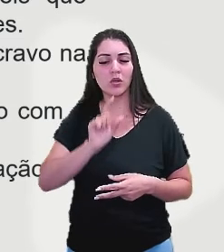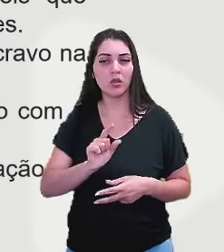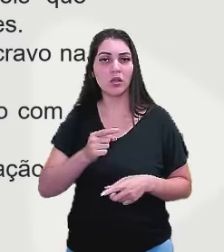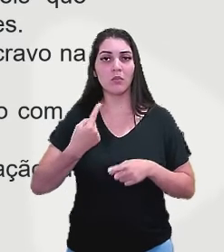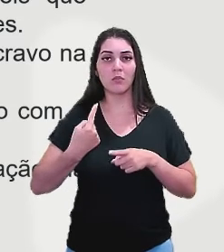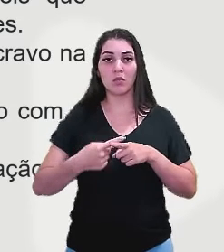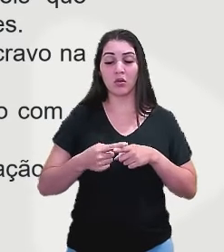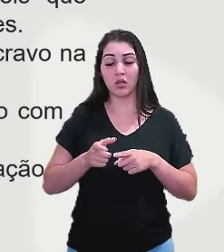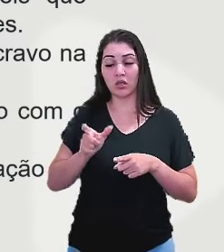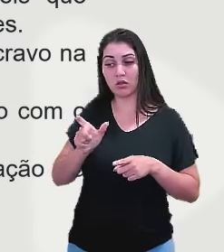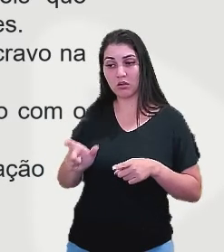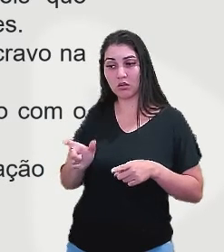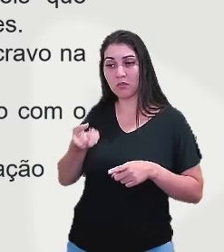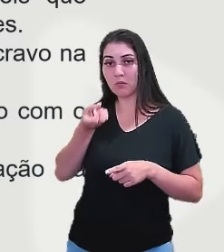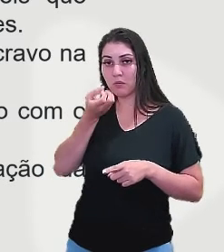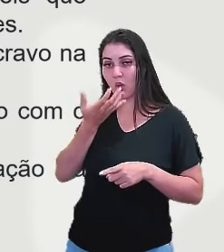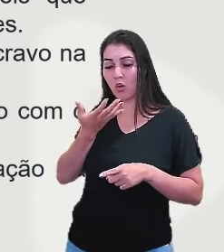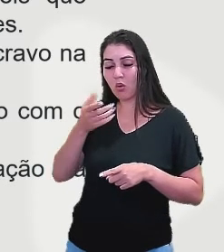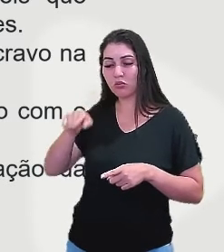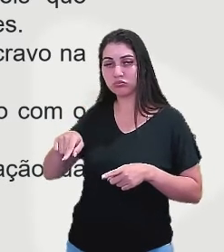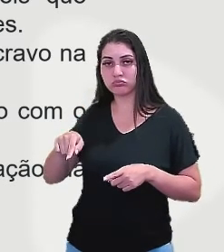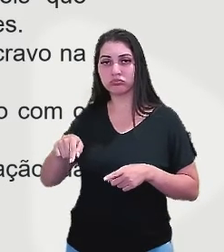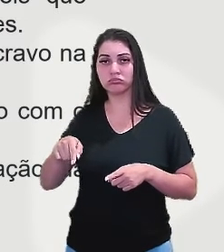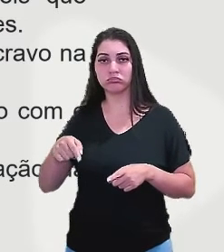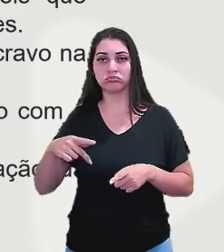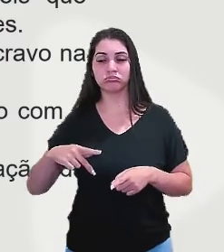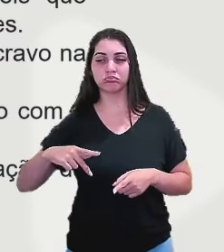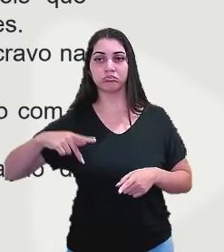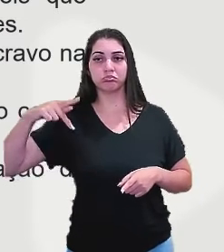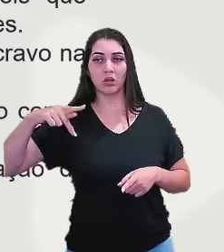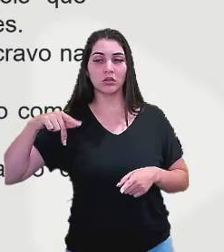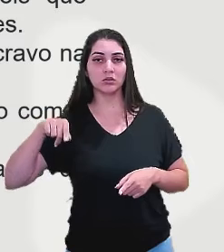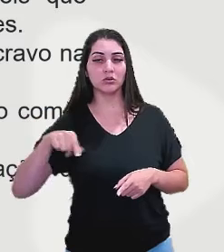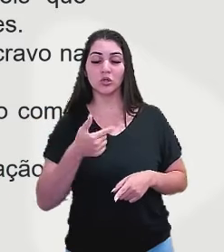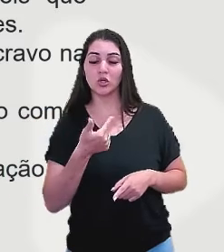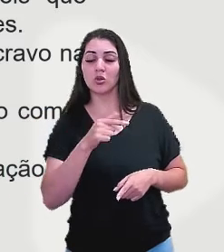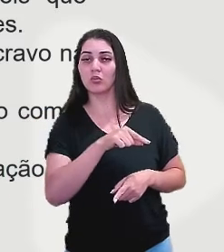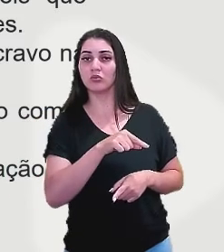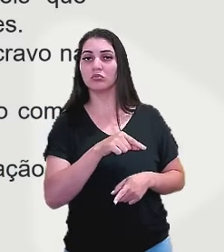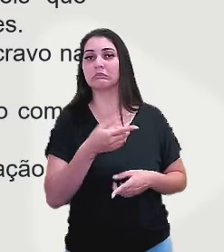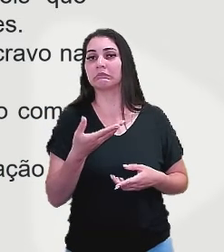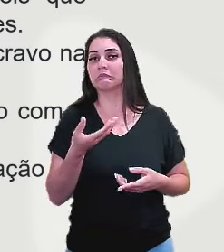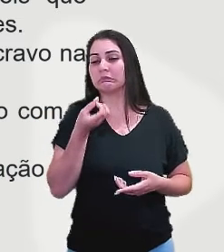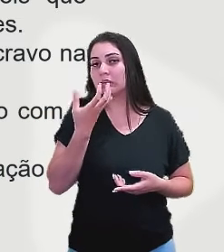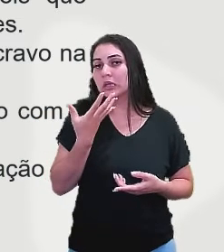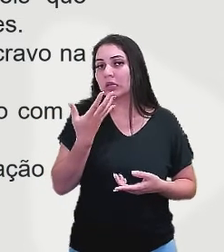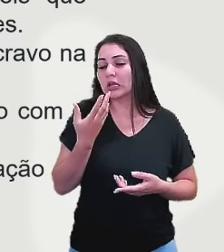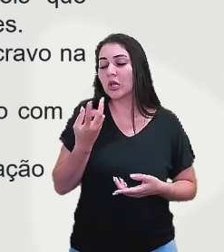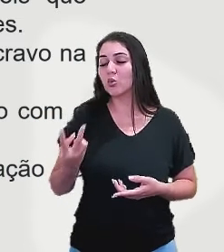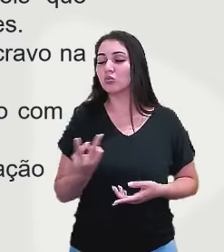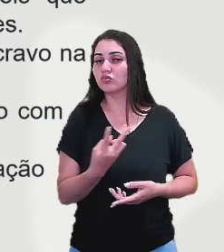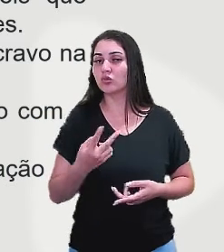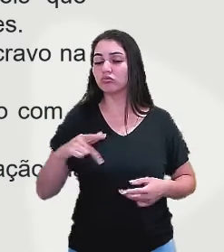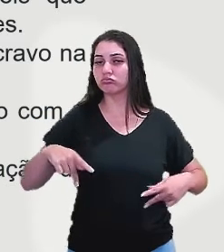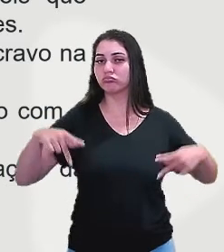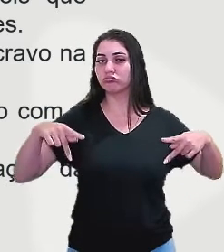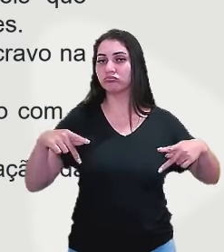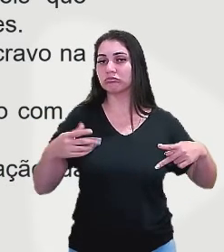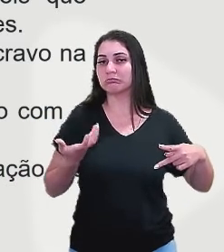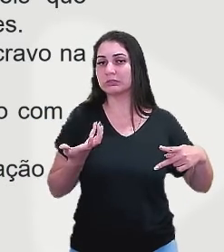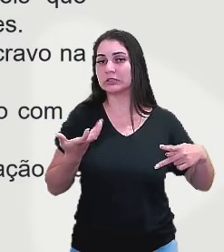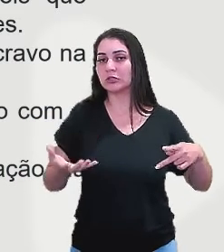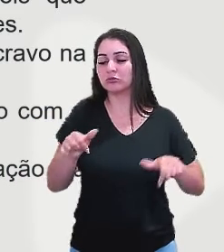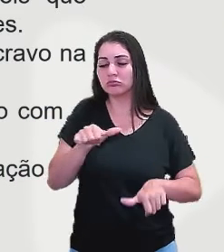um partido, nem a outro exatamente. Ela beneficiava os dois, mas os partidos, eles não queriam estar